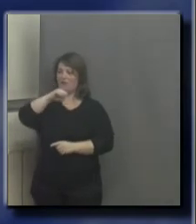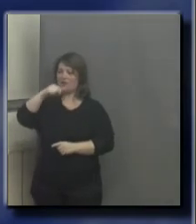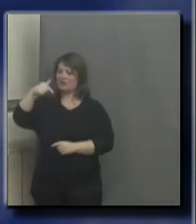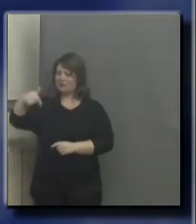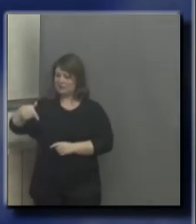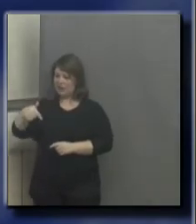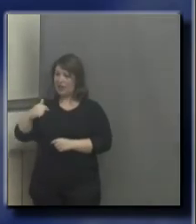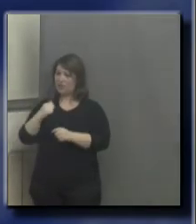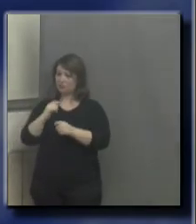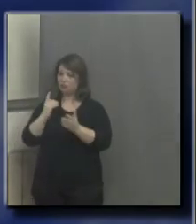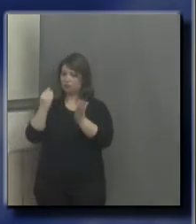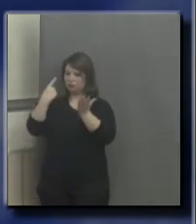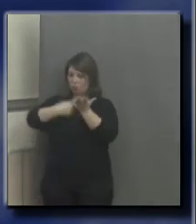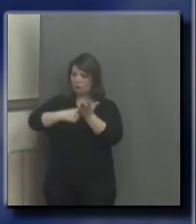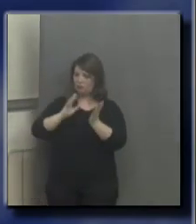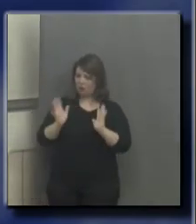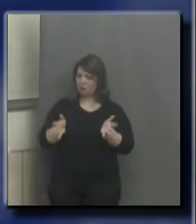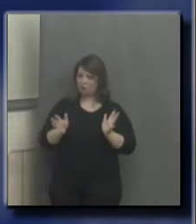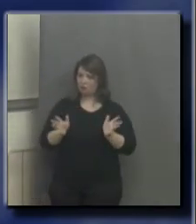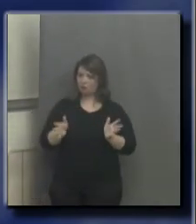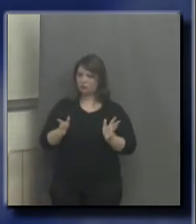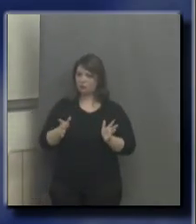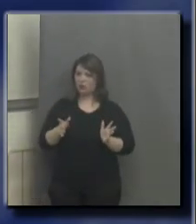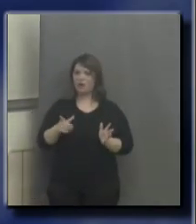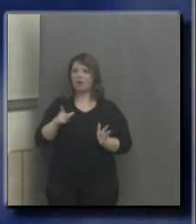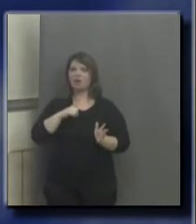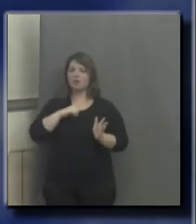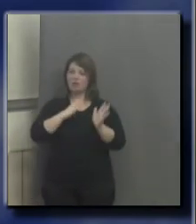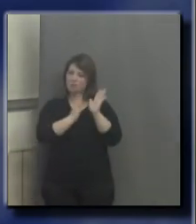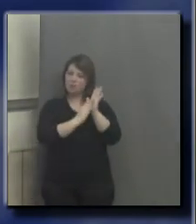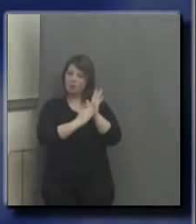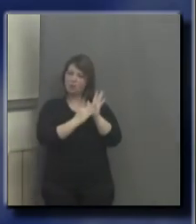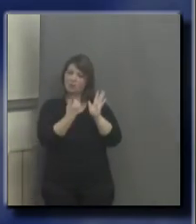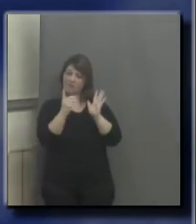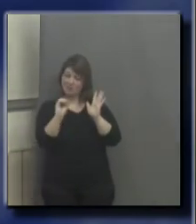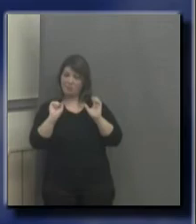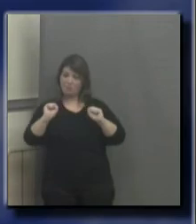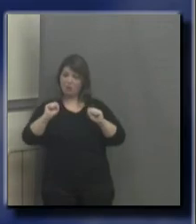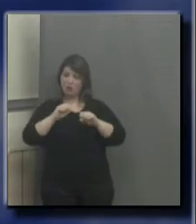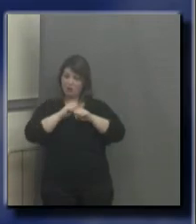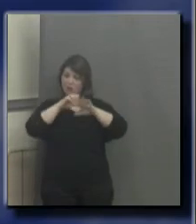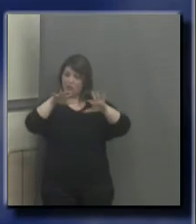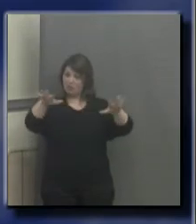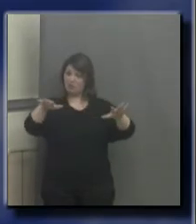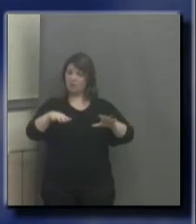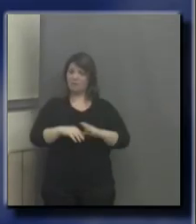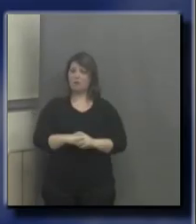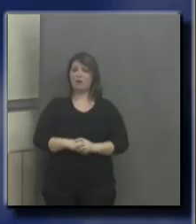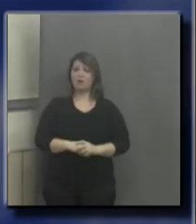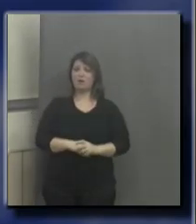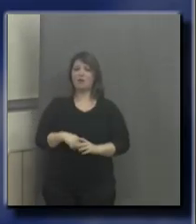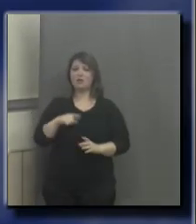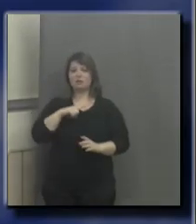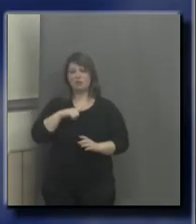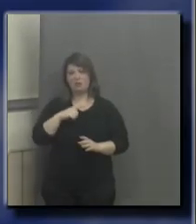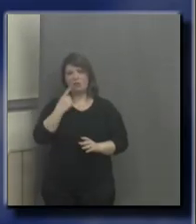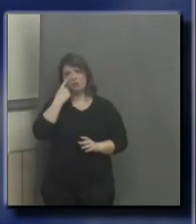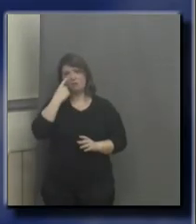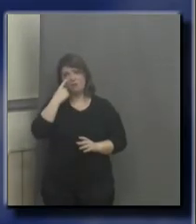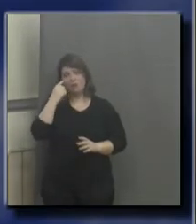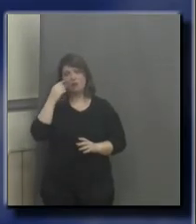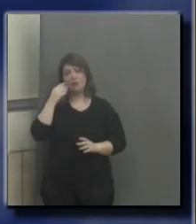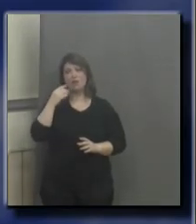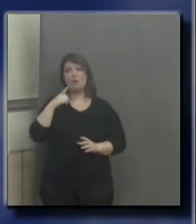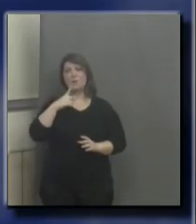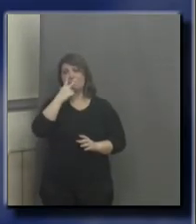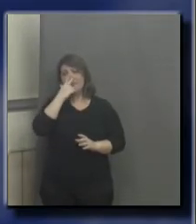agendadas, cada uma delas pode enviar até 10 propostas, portanto, já estamos aí com uma previsão de chegar